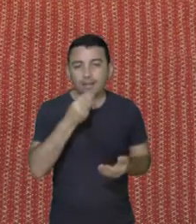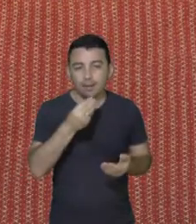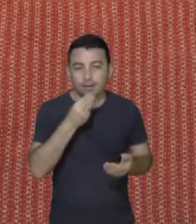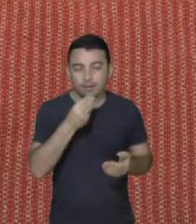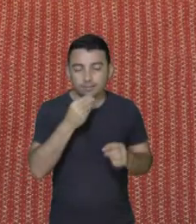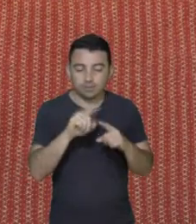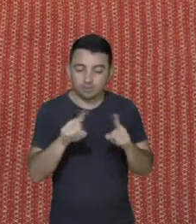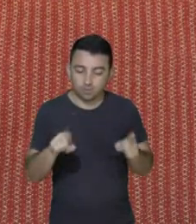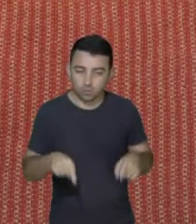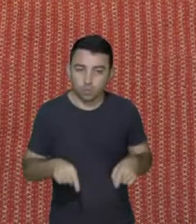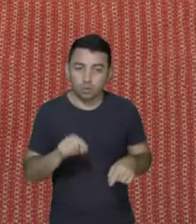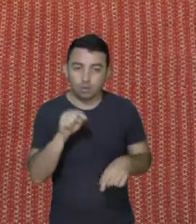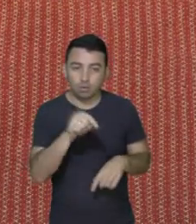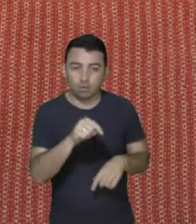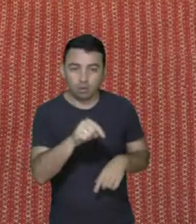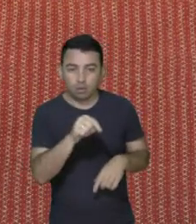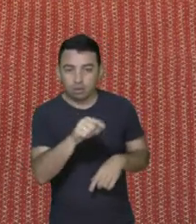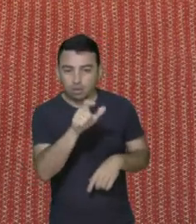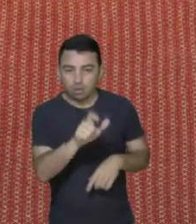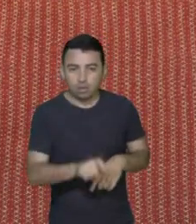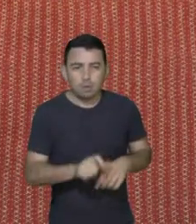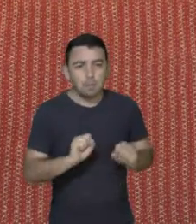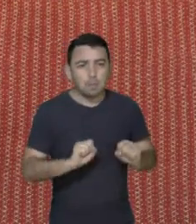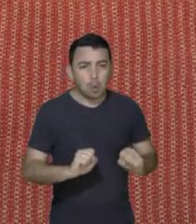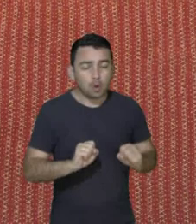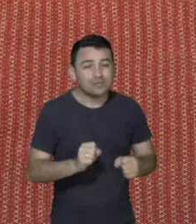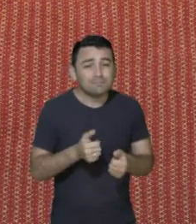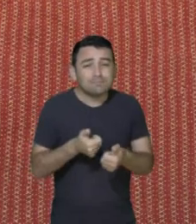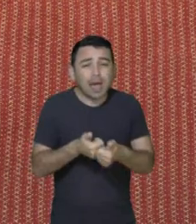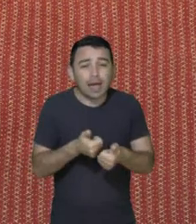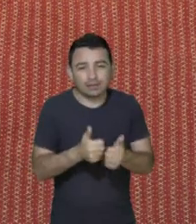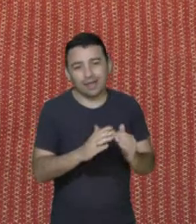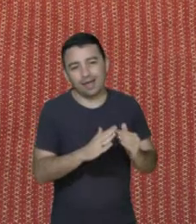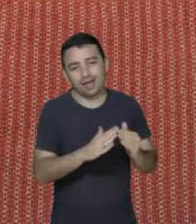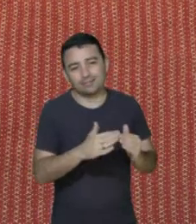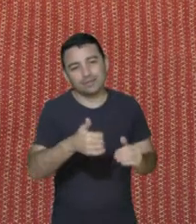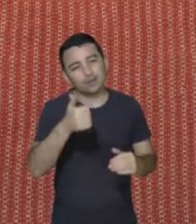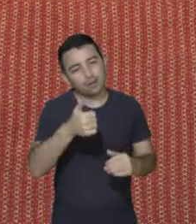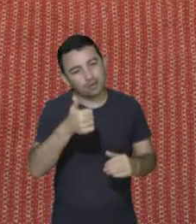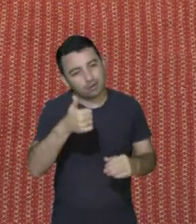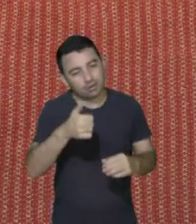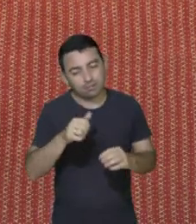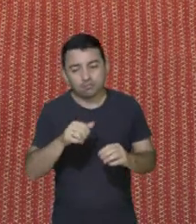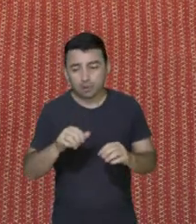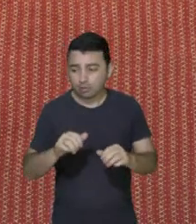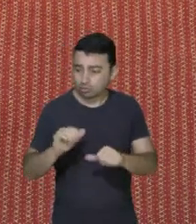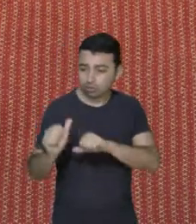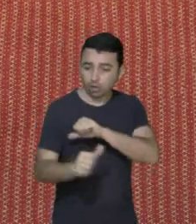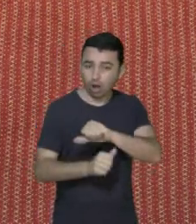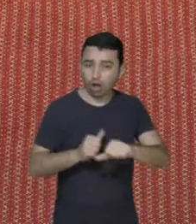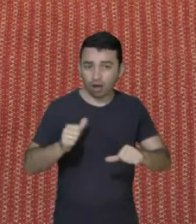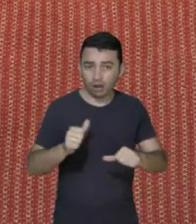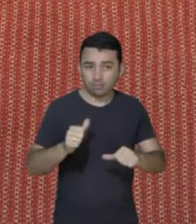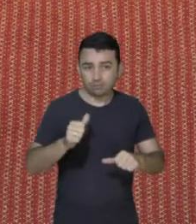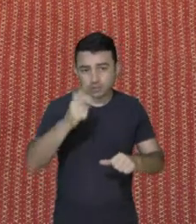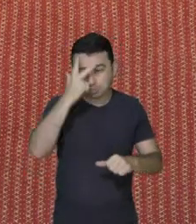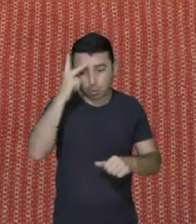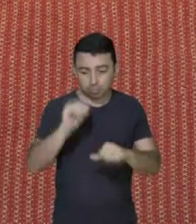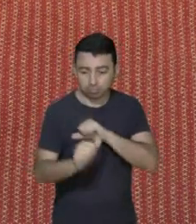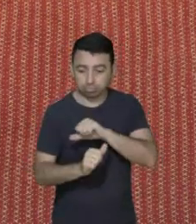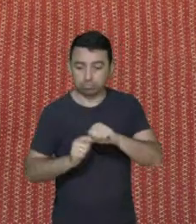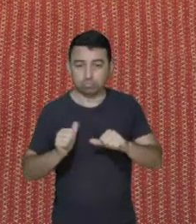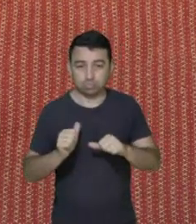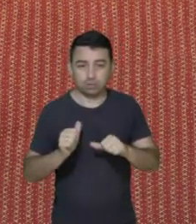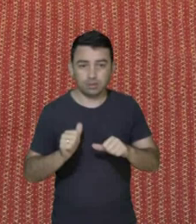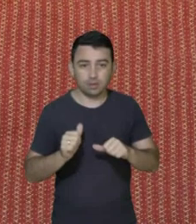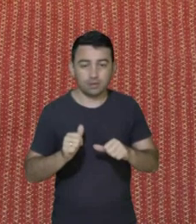que pode ir para próximo da sua residência, fazendo uma permuta, de forma que ninguém perde,